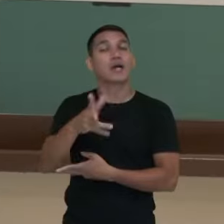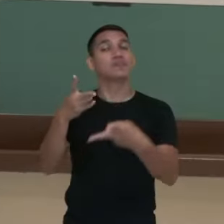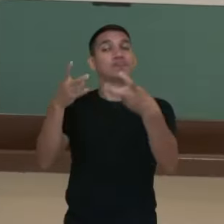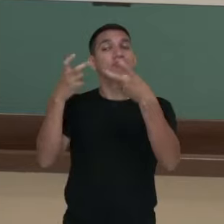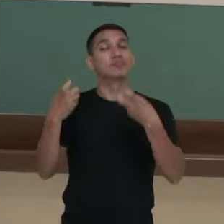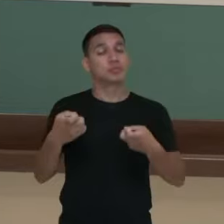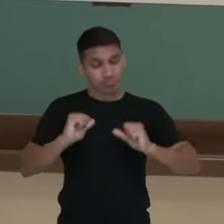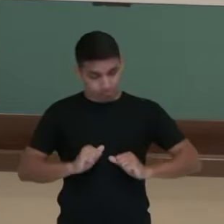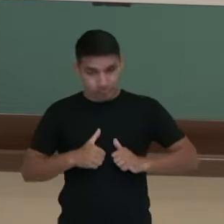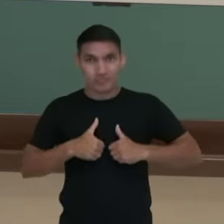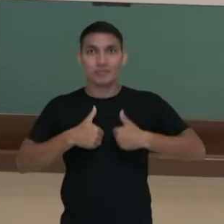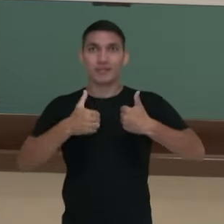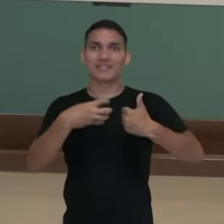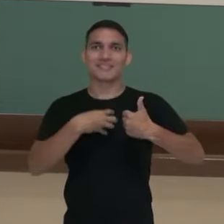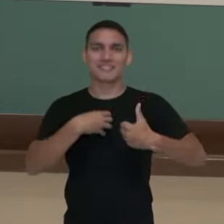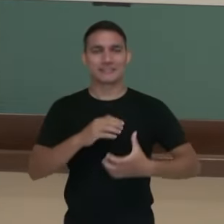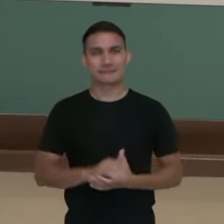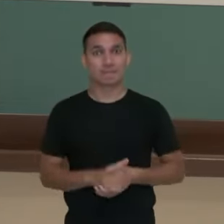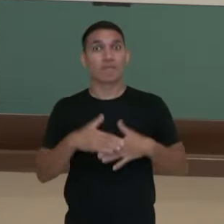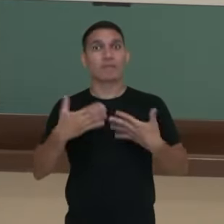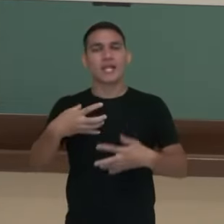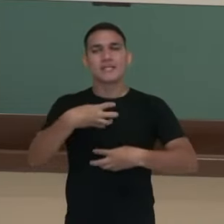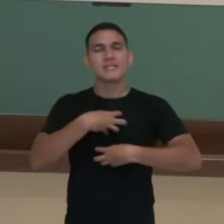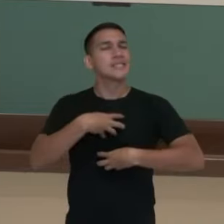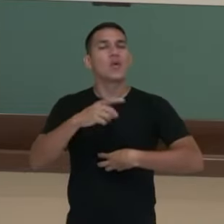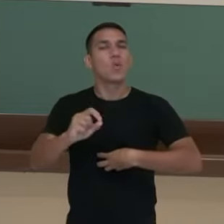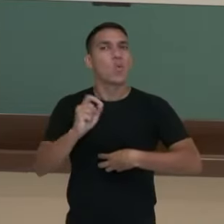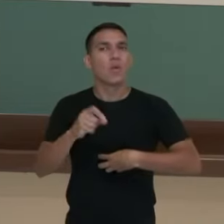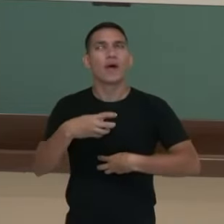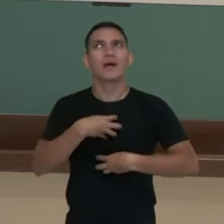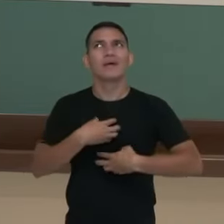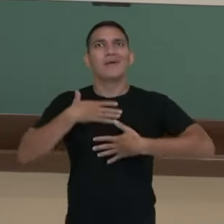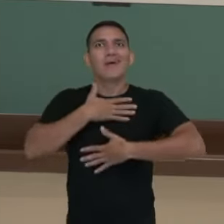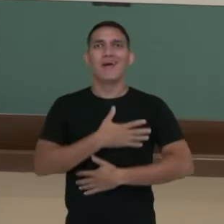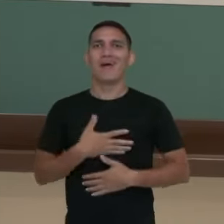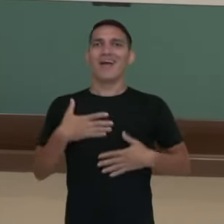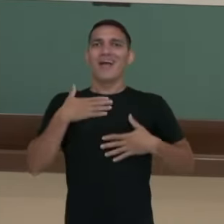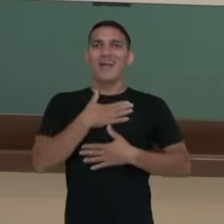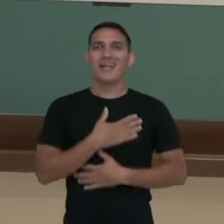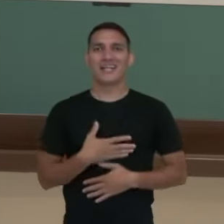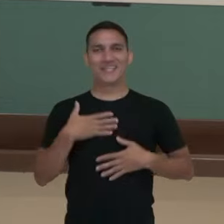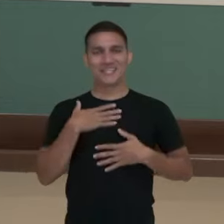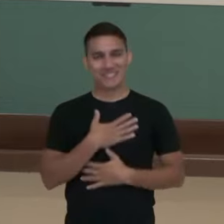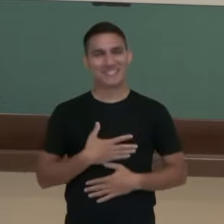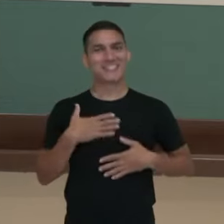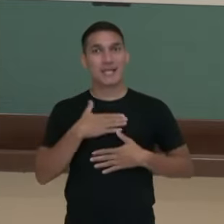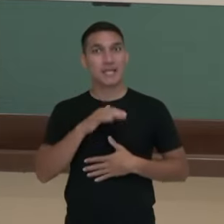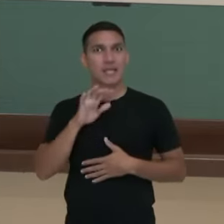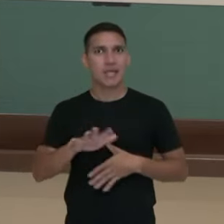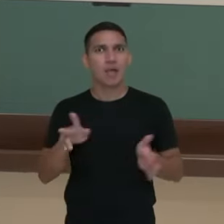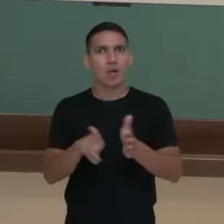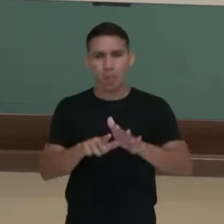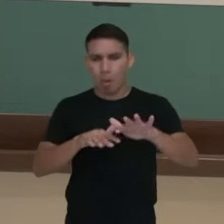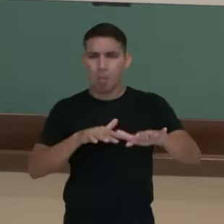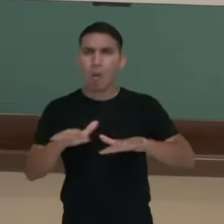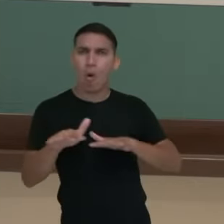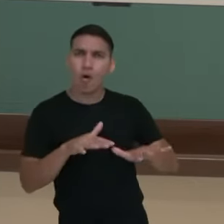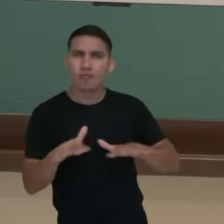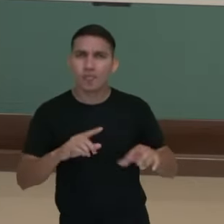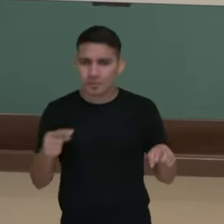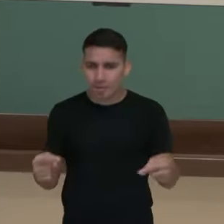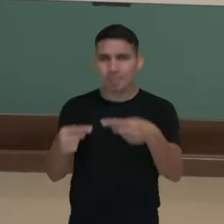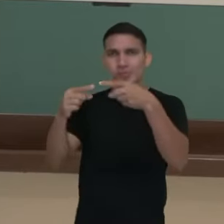esses benefícios. Então, a sensação de bem-estar. Então, isso de se movimentar de acordo